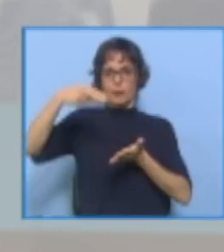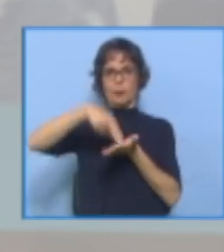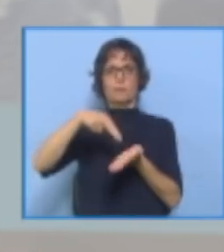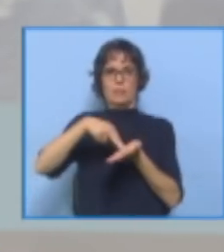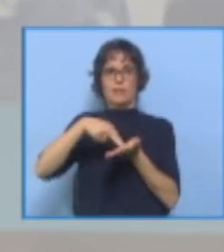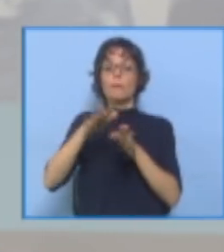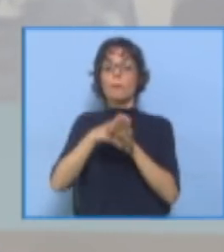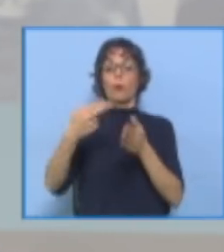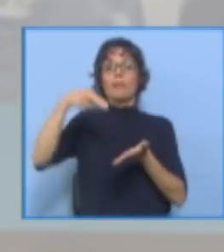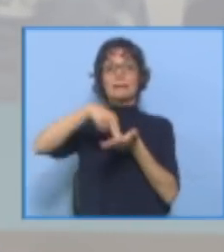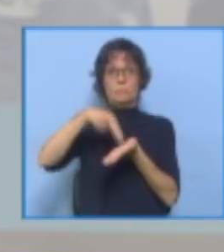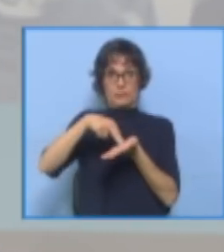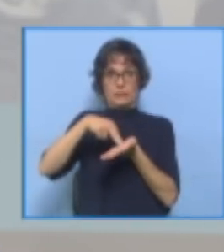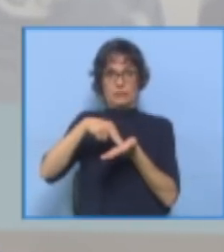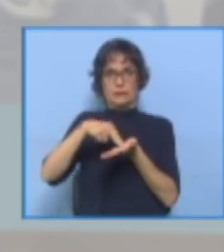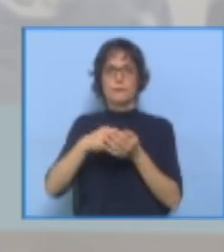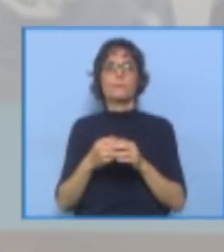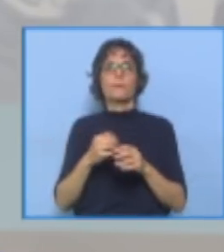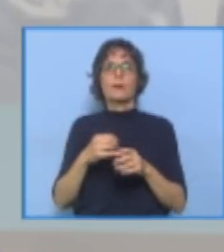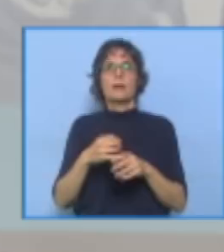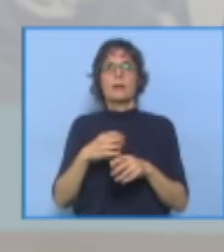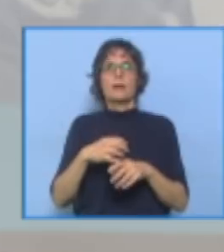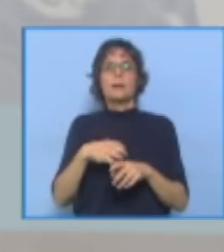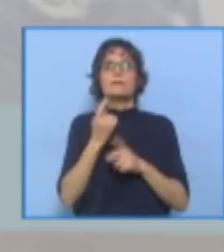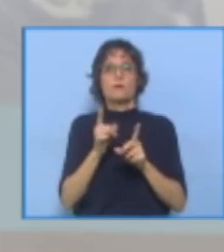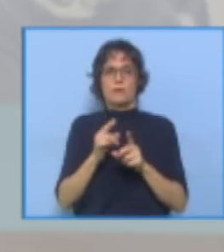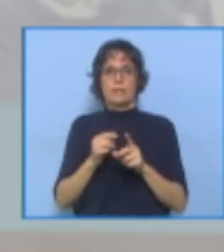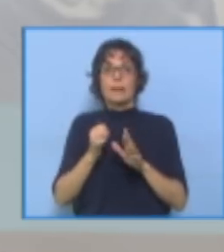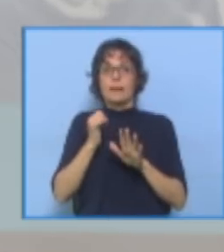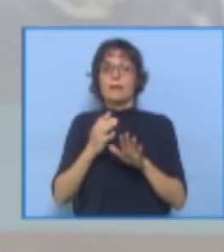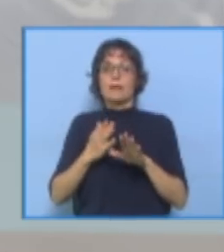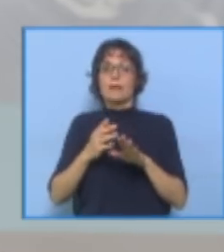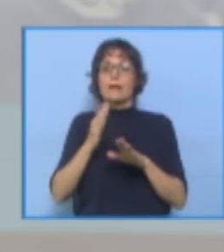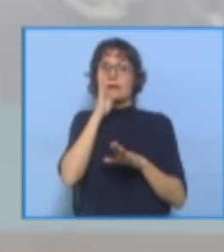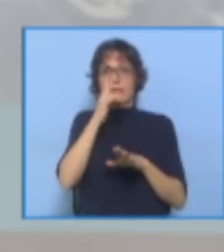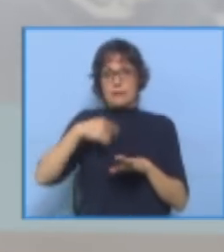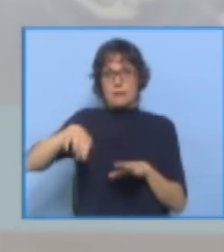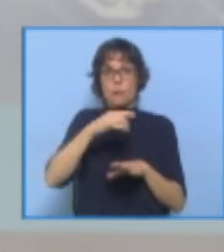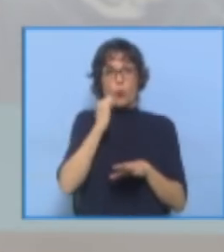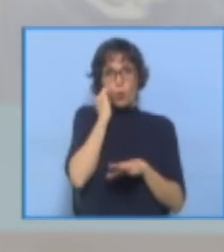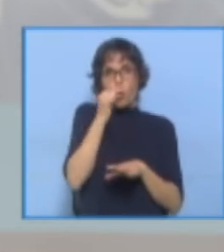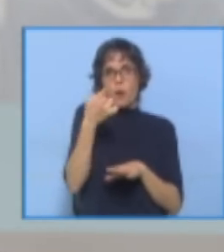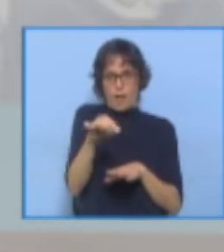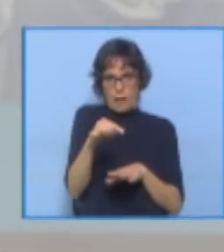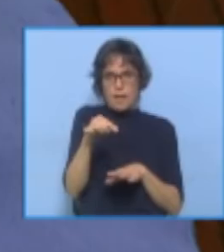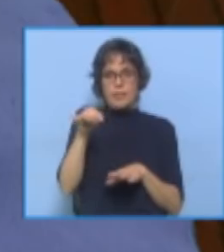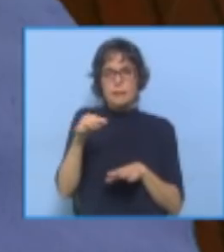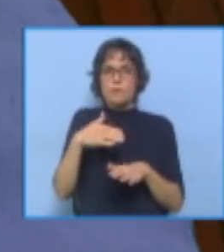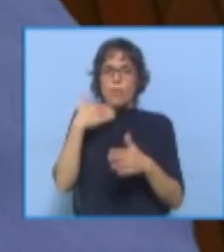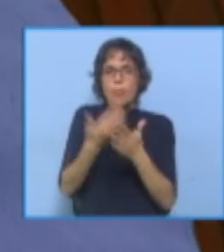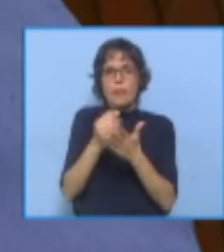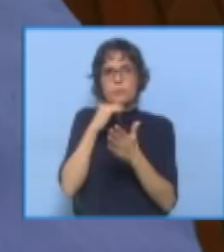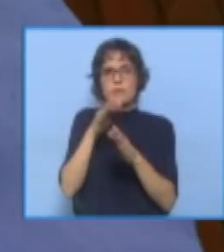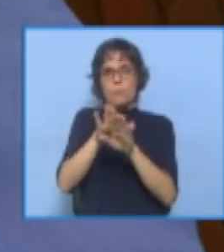que, através da dor, existe uma grande possibilidade positiva. Portanto, este livro não é um livro, digamos,